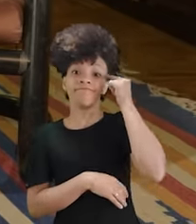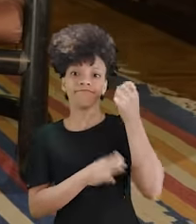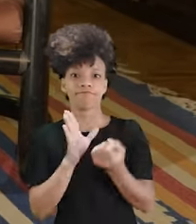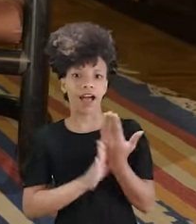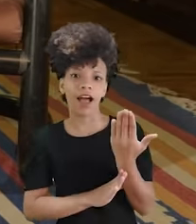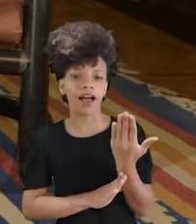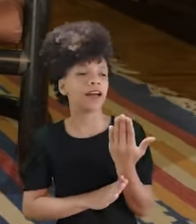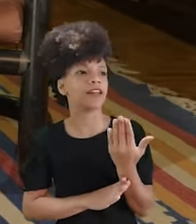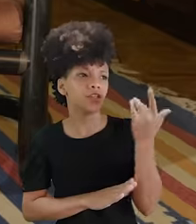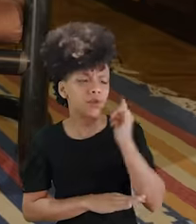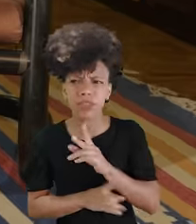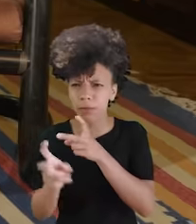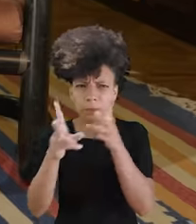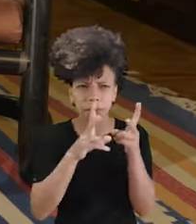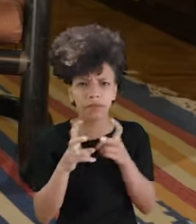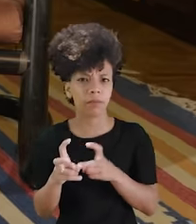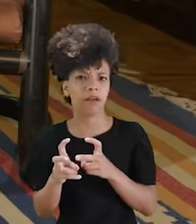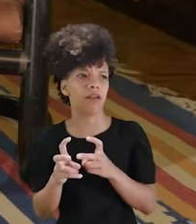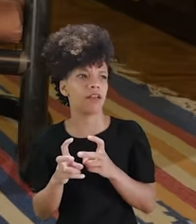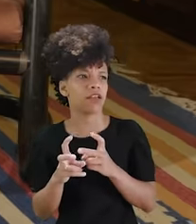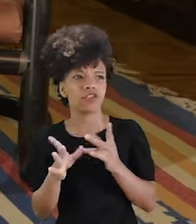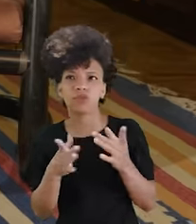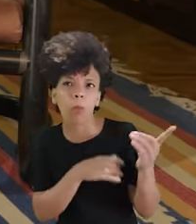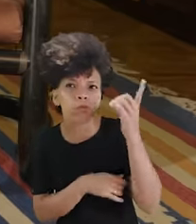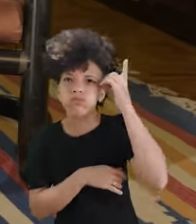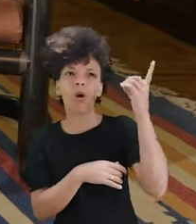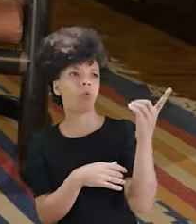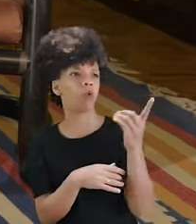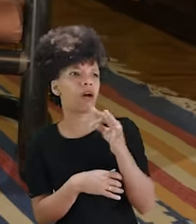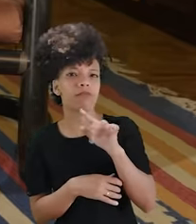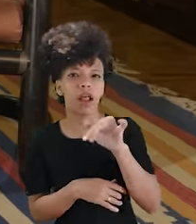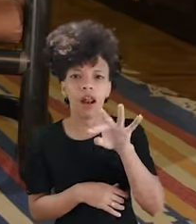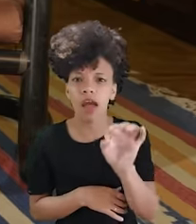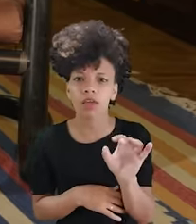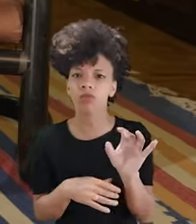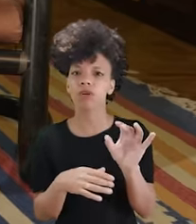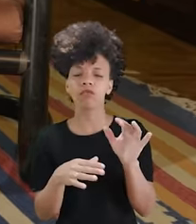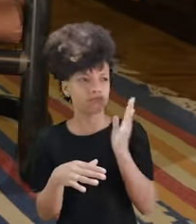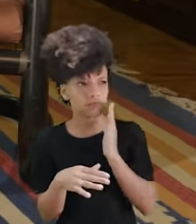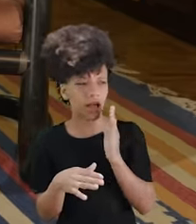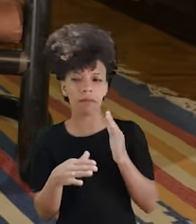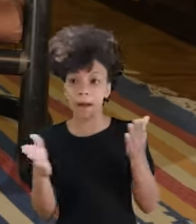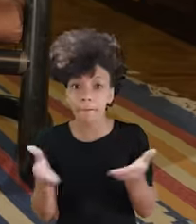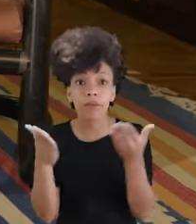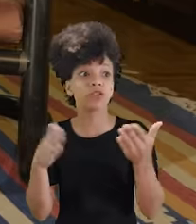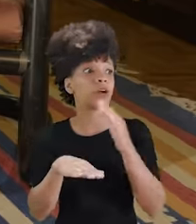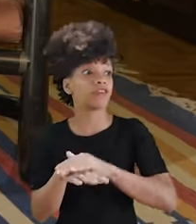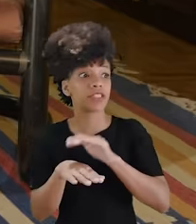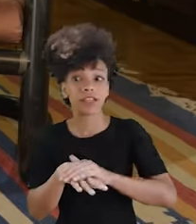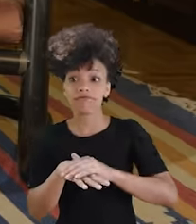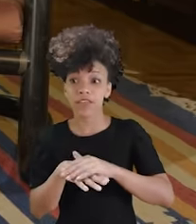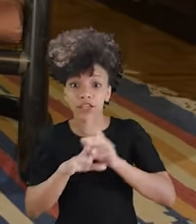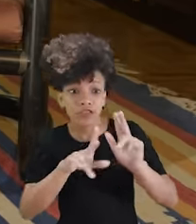criativa onde eu consegui enxergar talento e outras pessoas e e motivava elas a